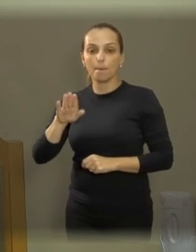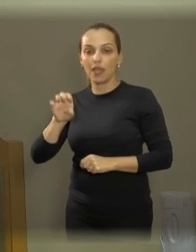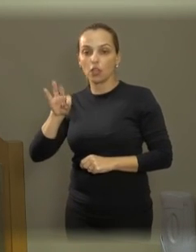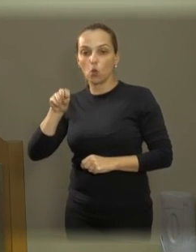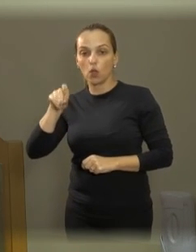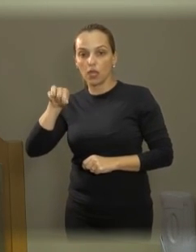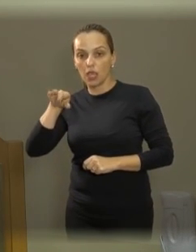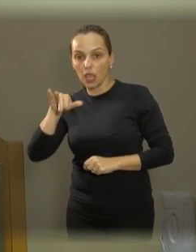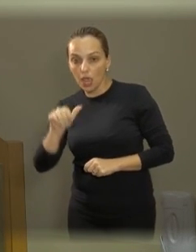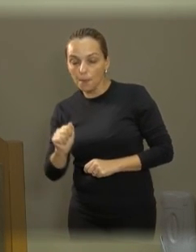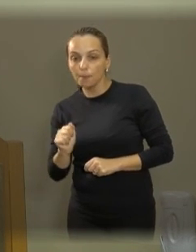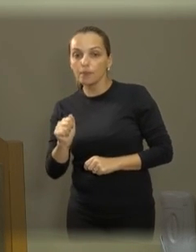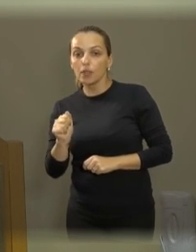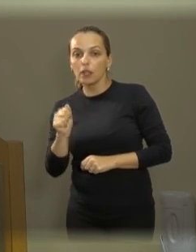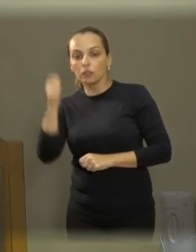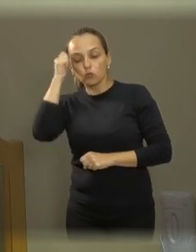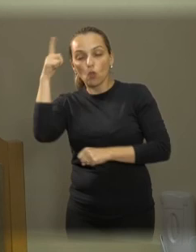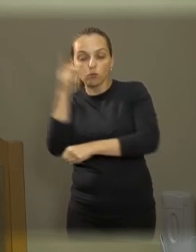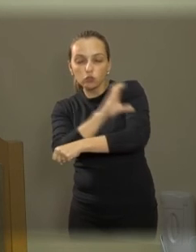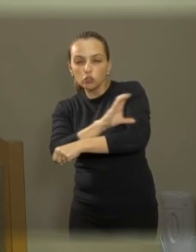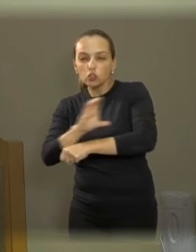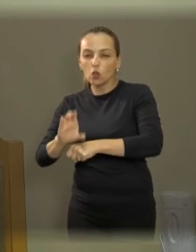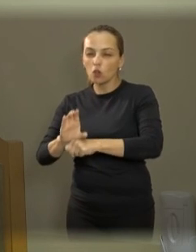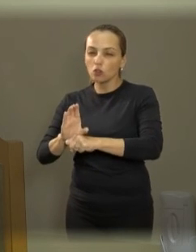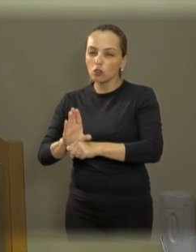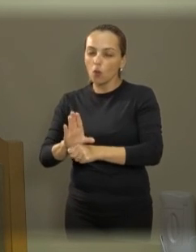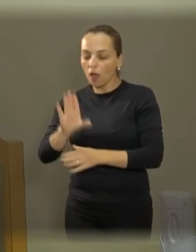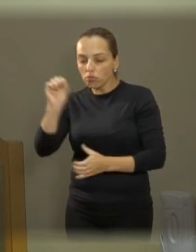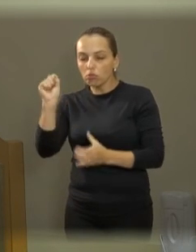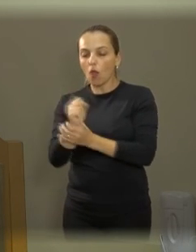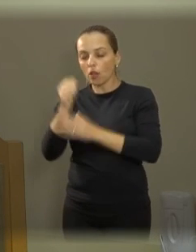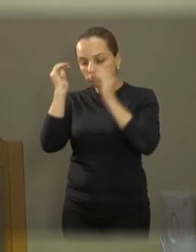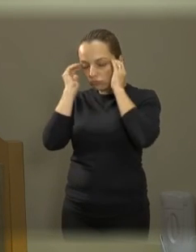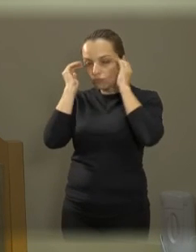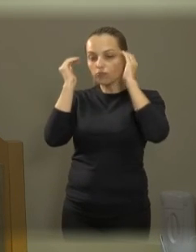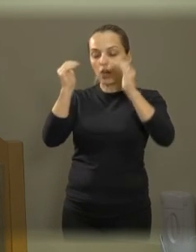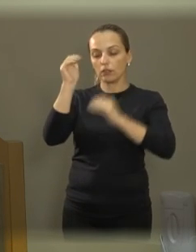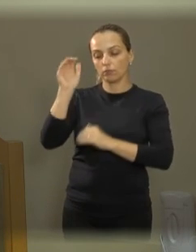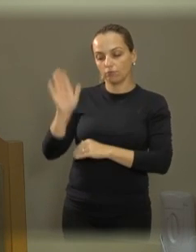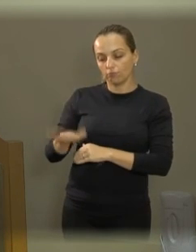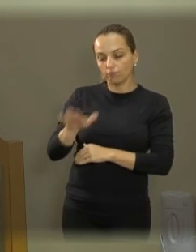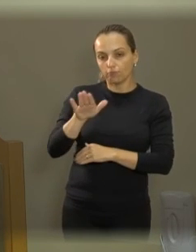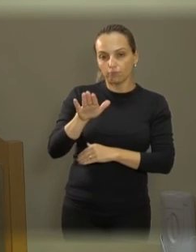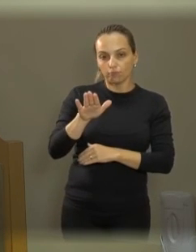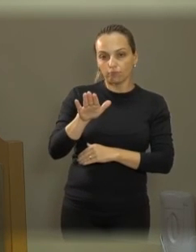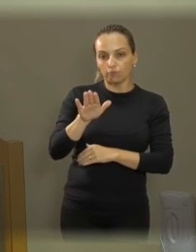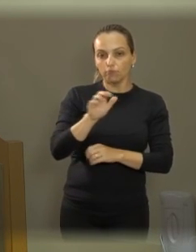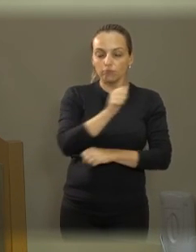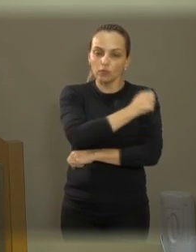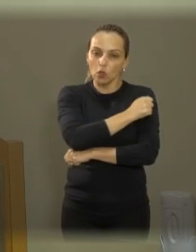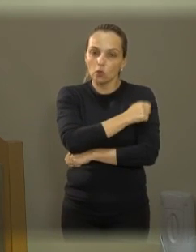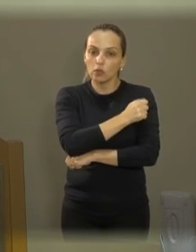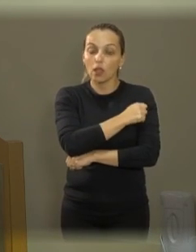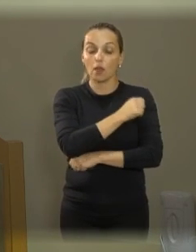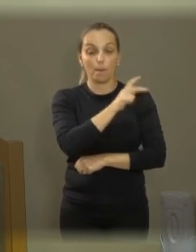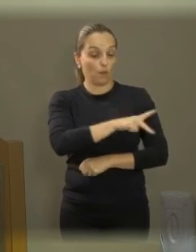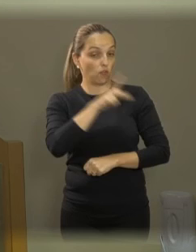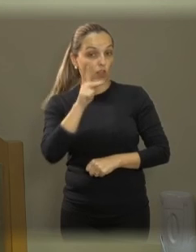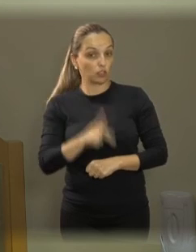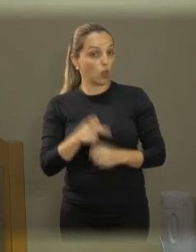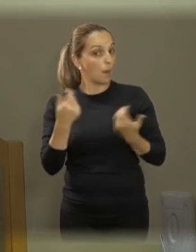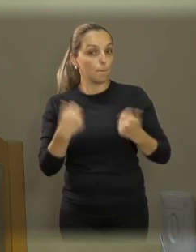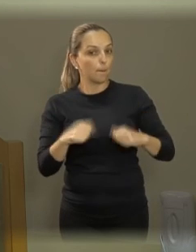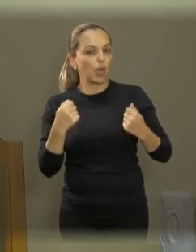acrescido de cultura ampla, entusiasmo, confiança e respeito ao aluno. Assim, o bom professor não